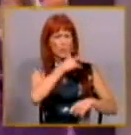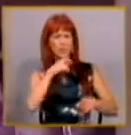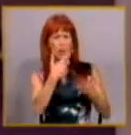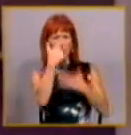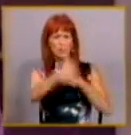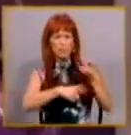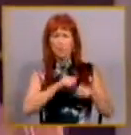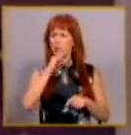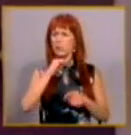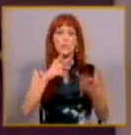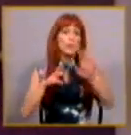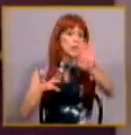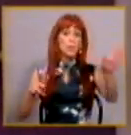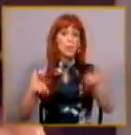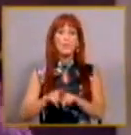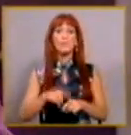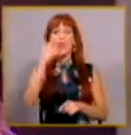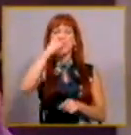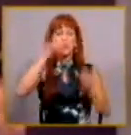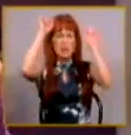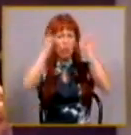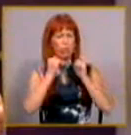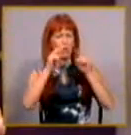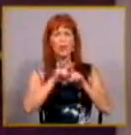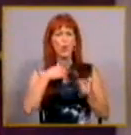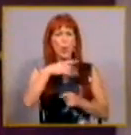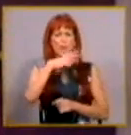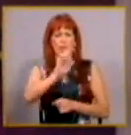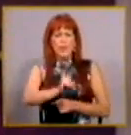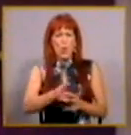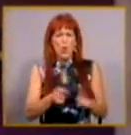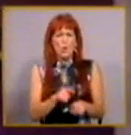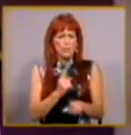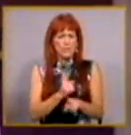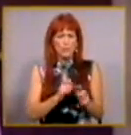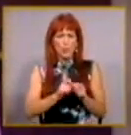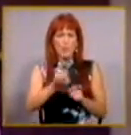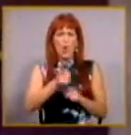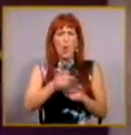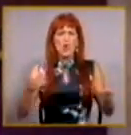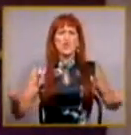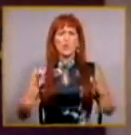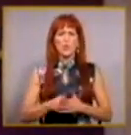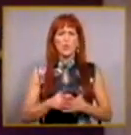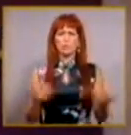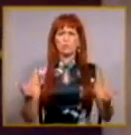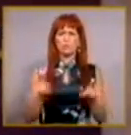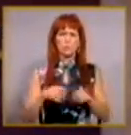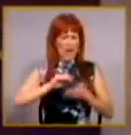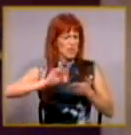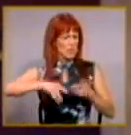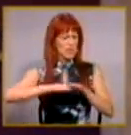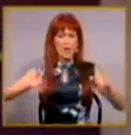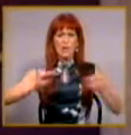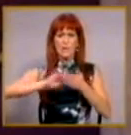ou seja, enganou completamente as pessoas. Nunca disse exatamente, nesse mesmo período, quais é que foram aquilo que assinou ao